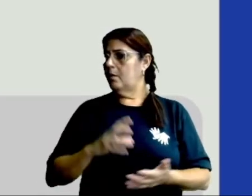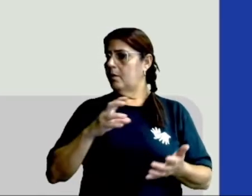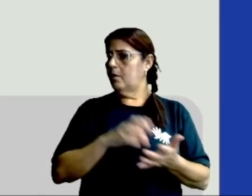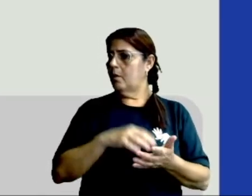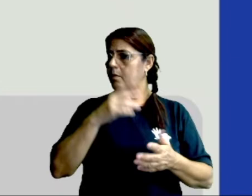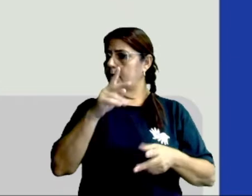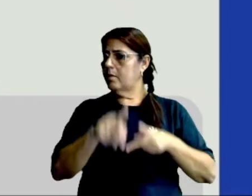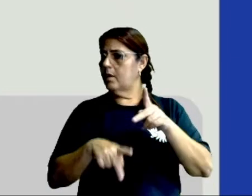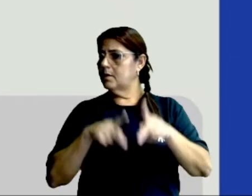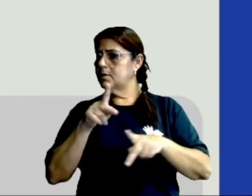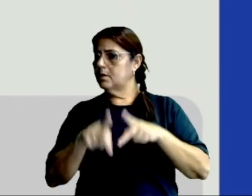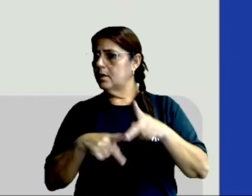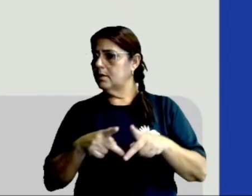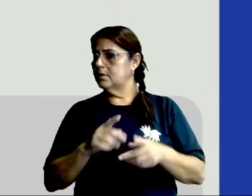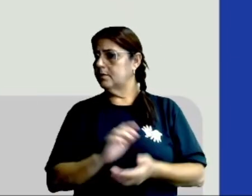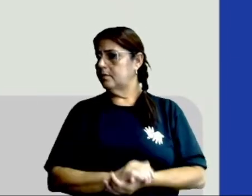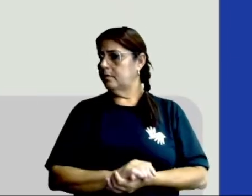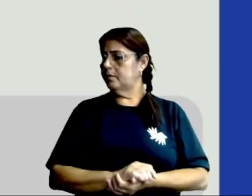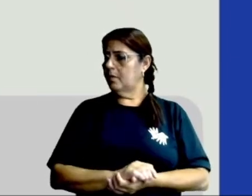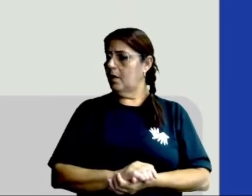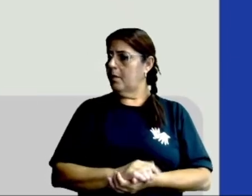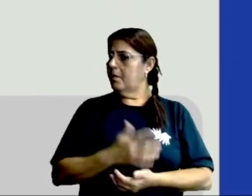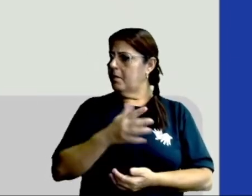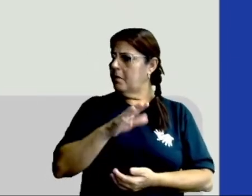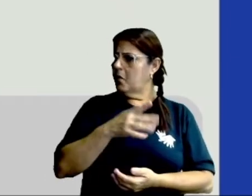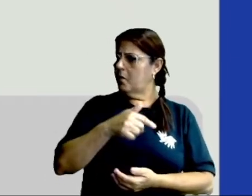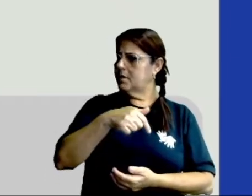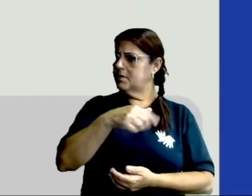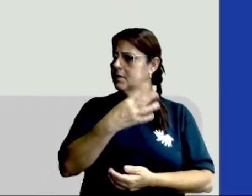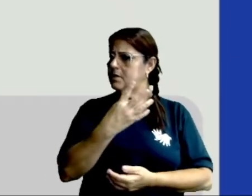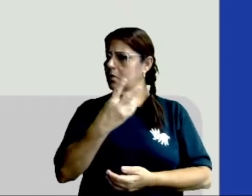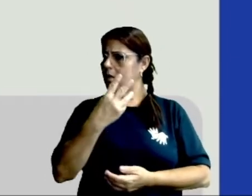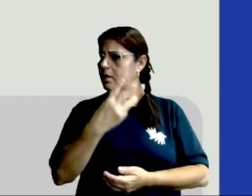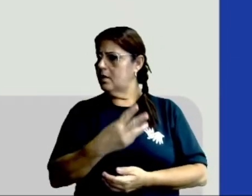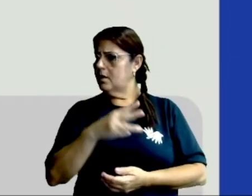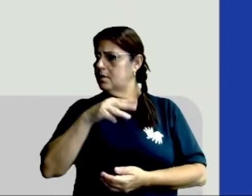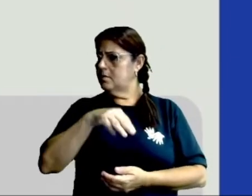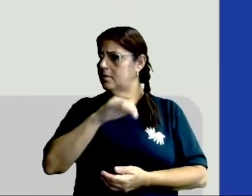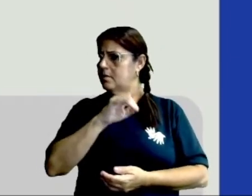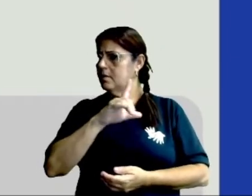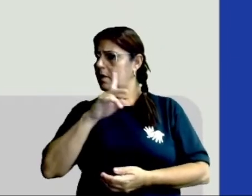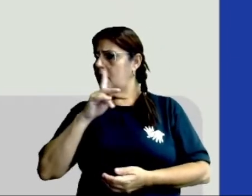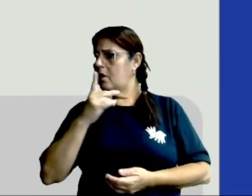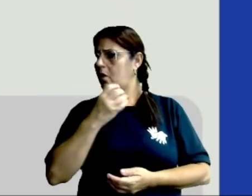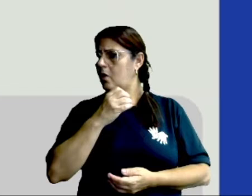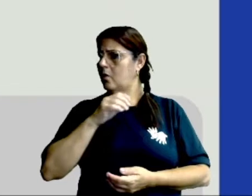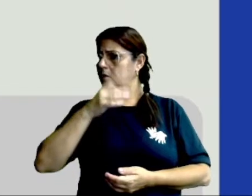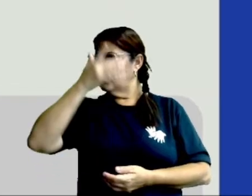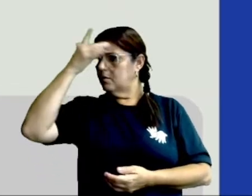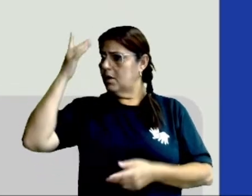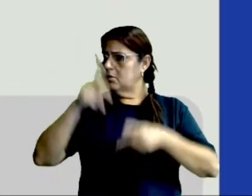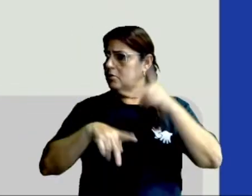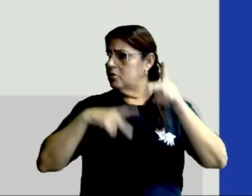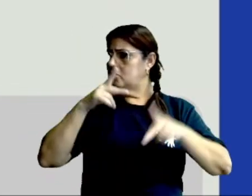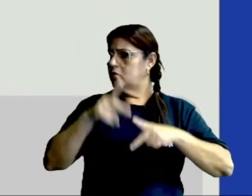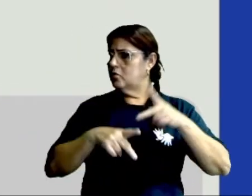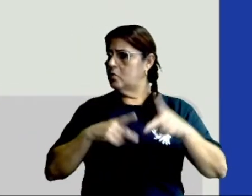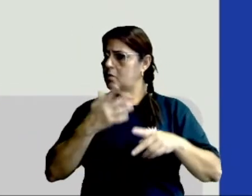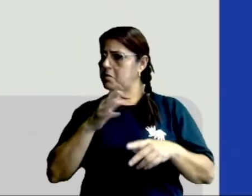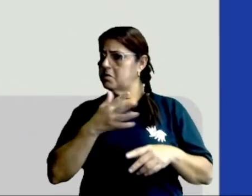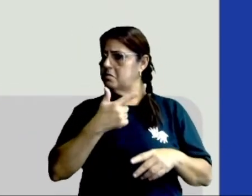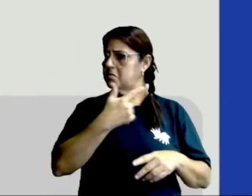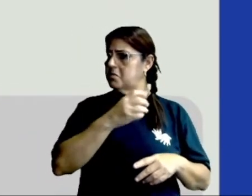Agora um pouco sobre os aspectos populacionais. Com um pouco mais de 743 milhões de habitantes estimados